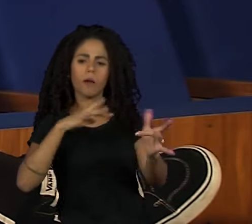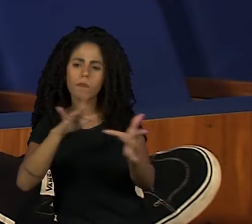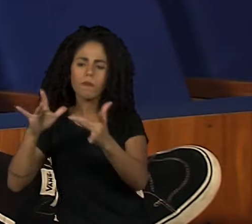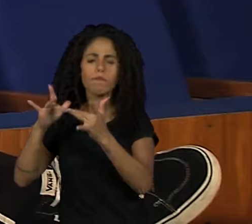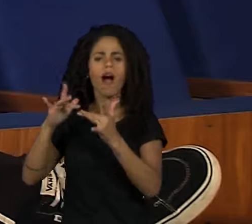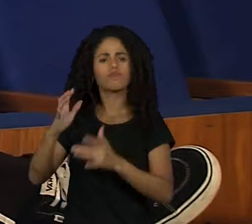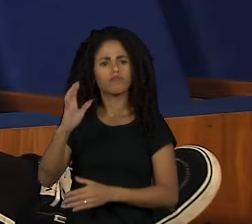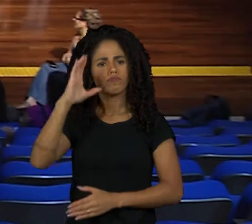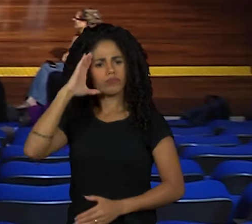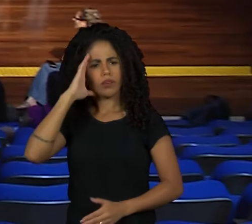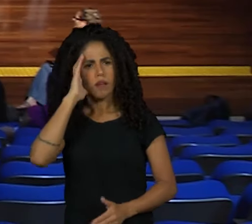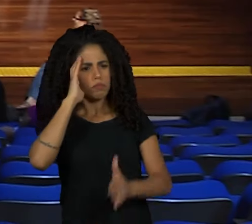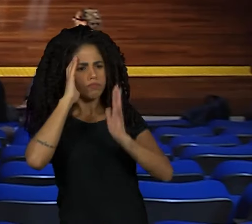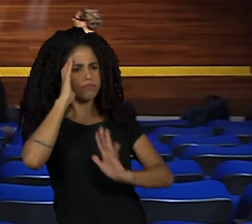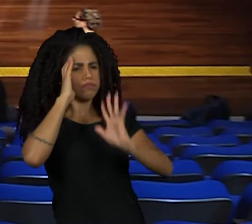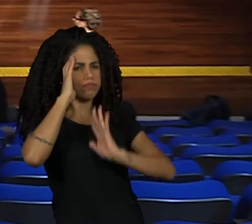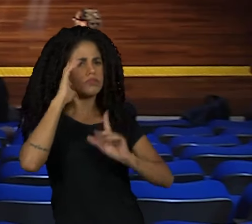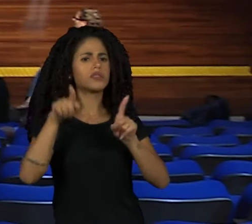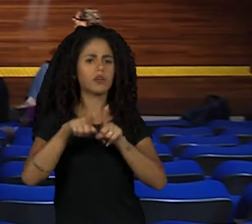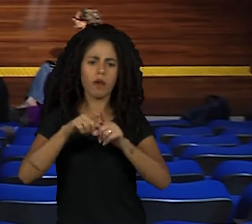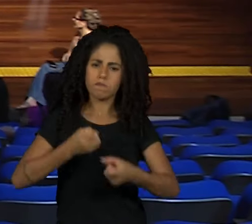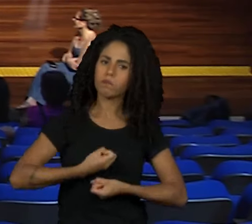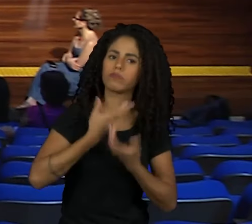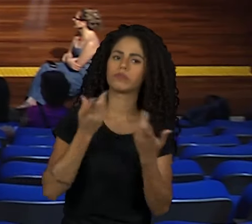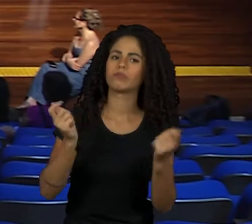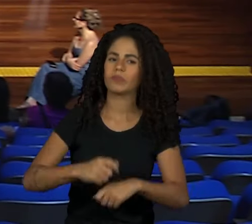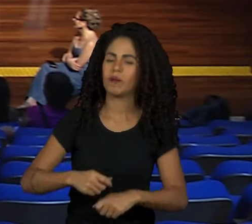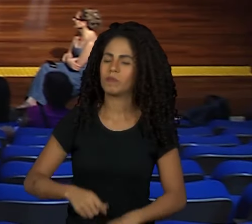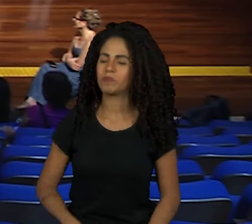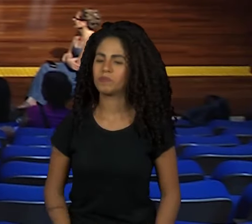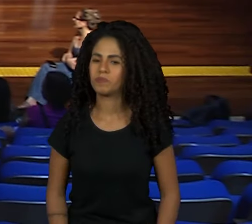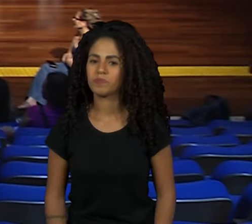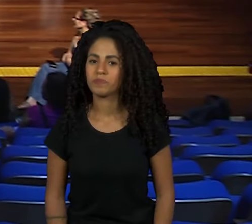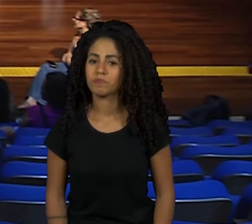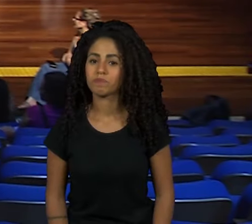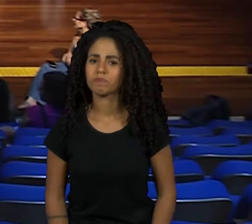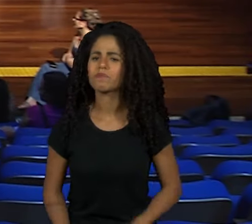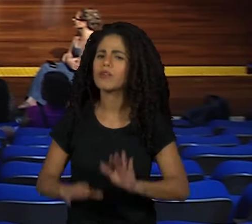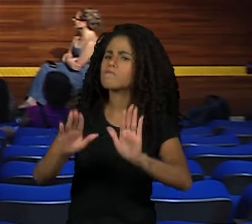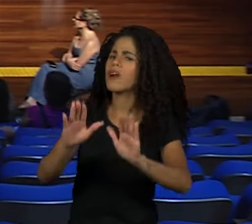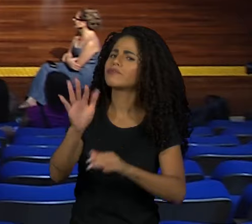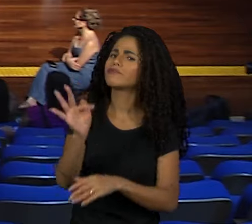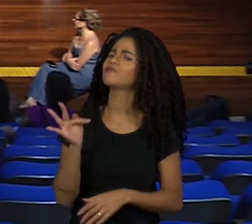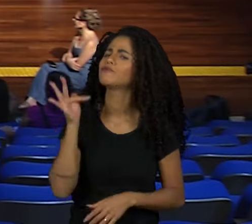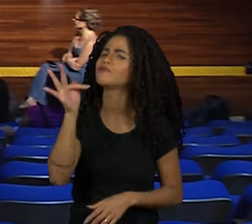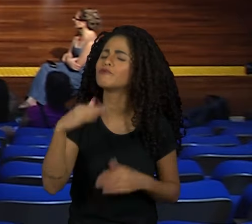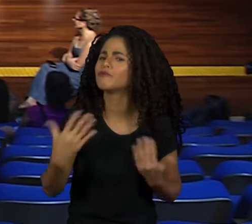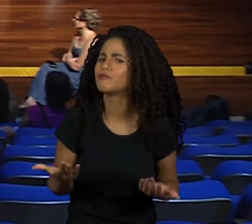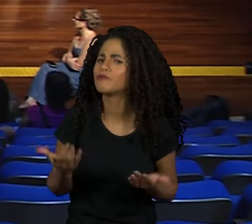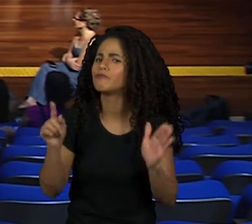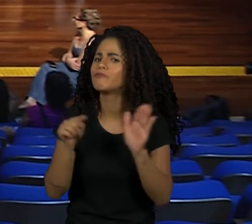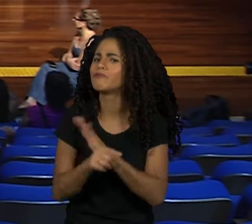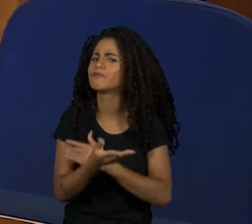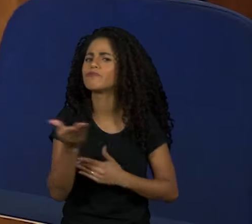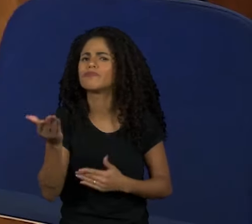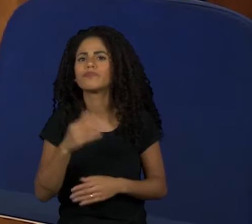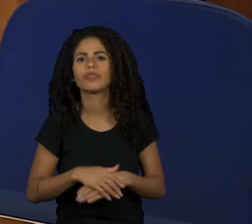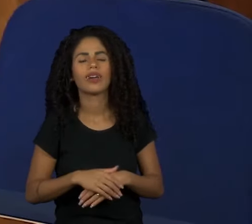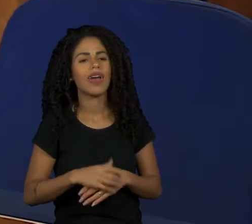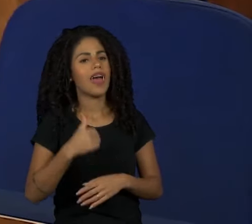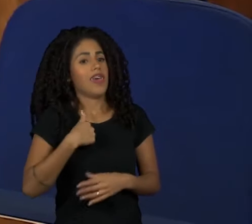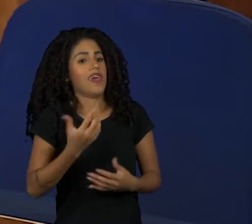ouvir, aprende a se expressar. É isso aí, atitude. Mas e o futuro? Meu sonho é